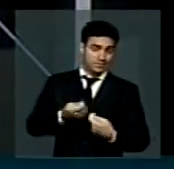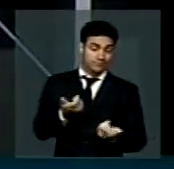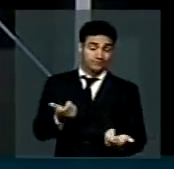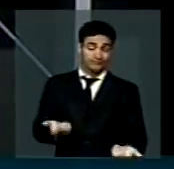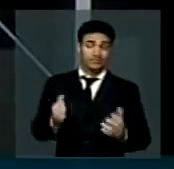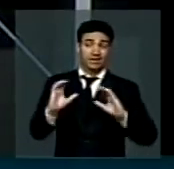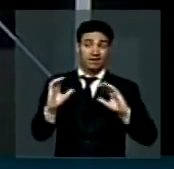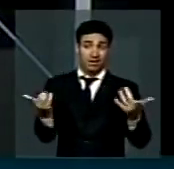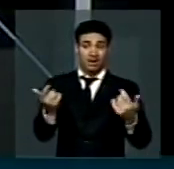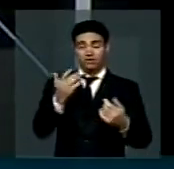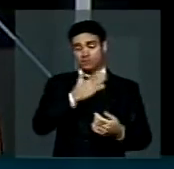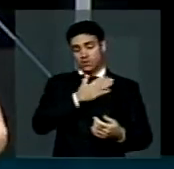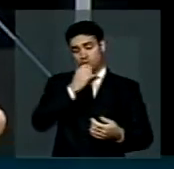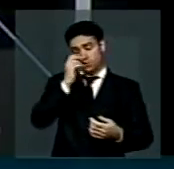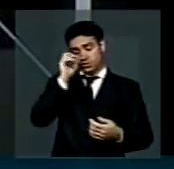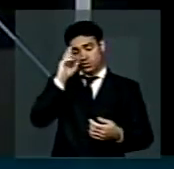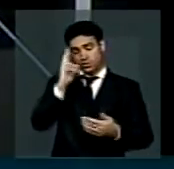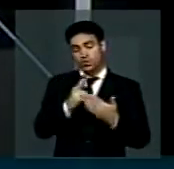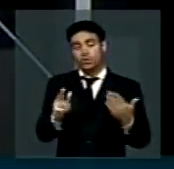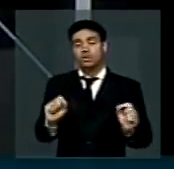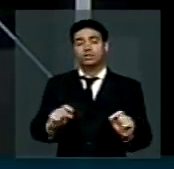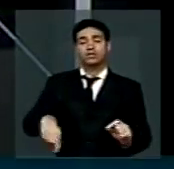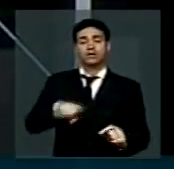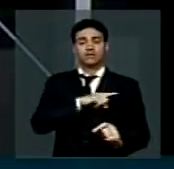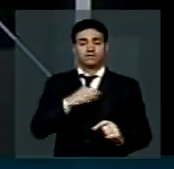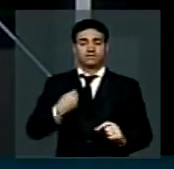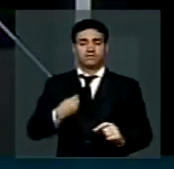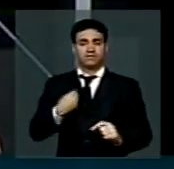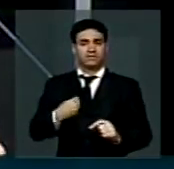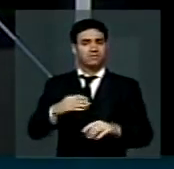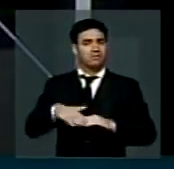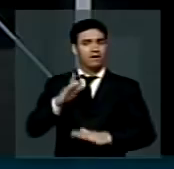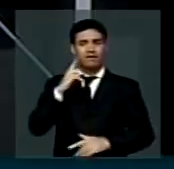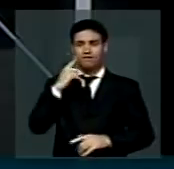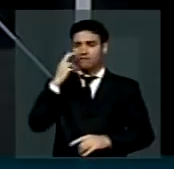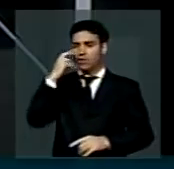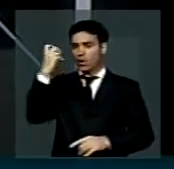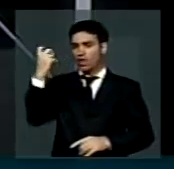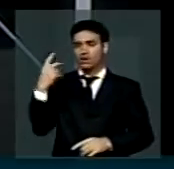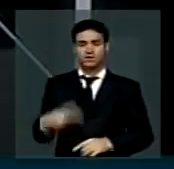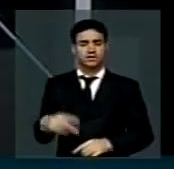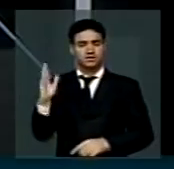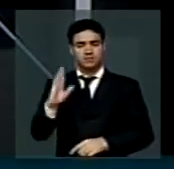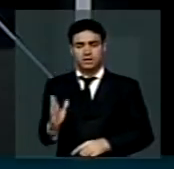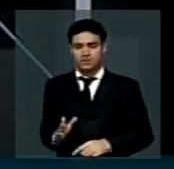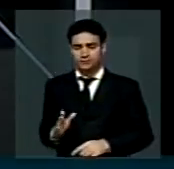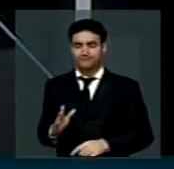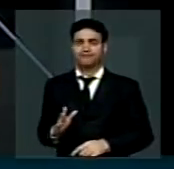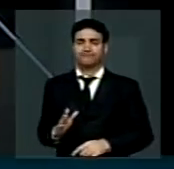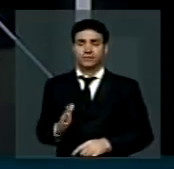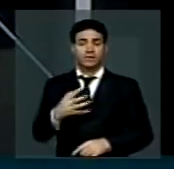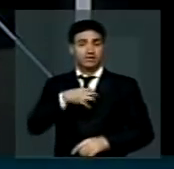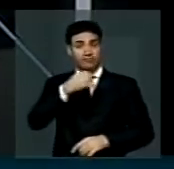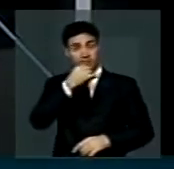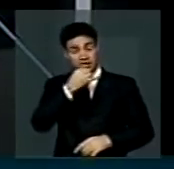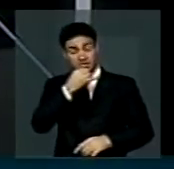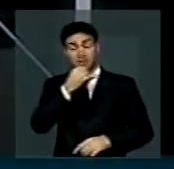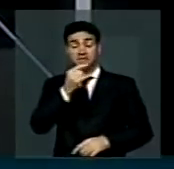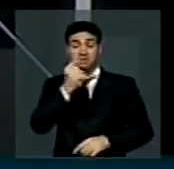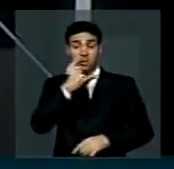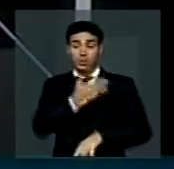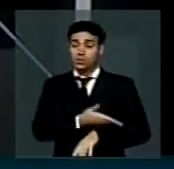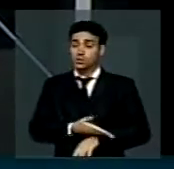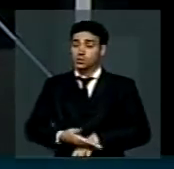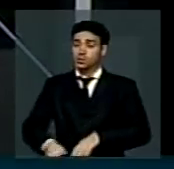minhas senhoras e meus senhores, que vivemos a cultura de violência no Brasil. Infelizmente, há o costume de